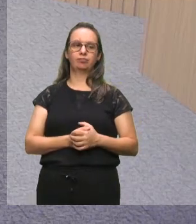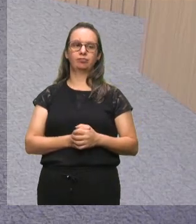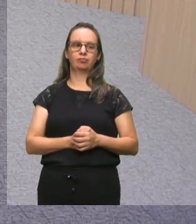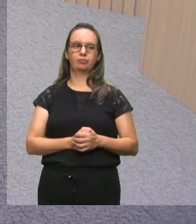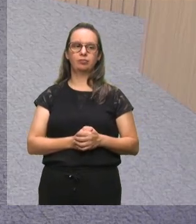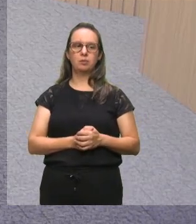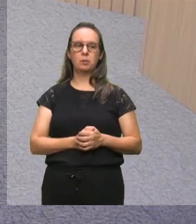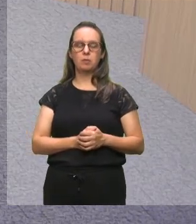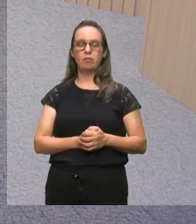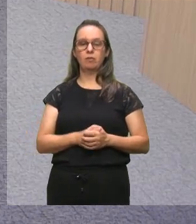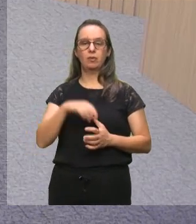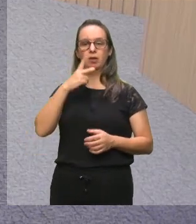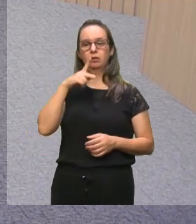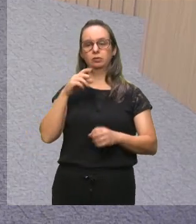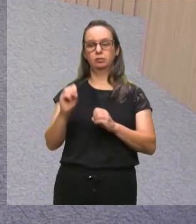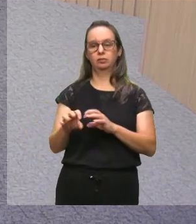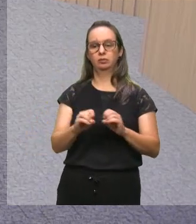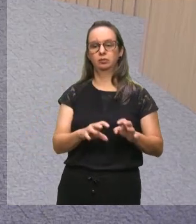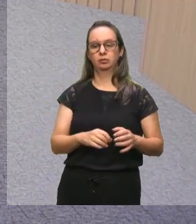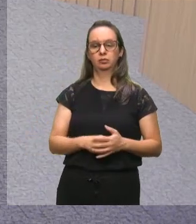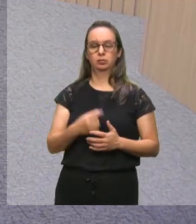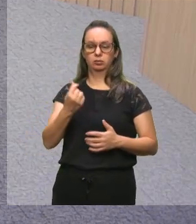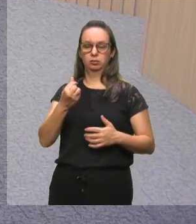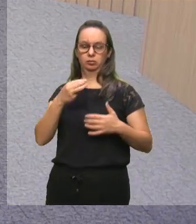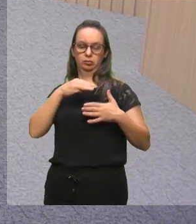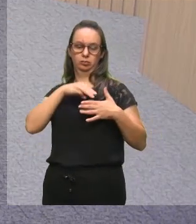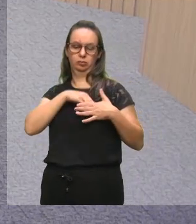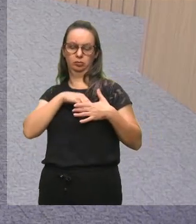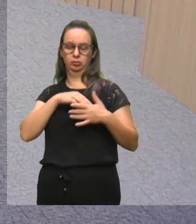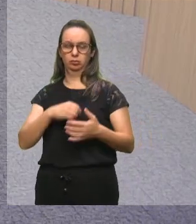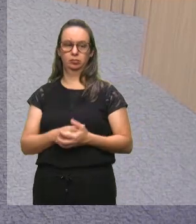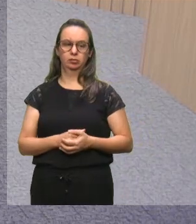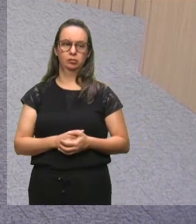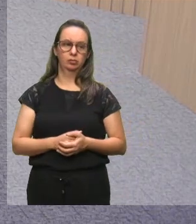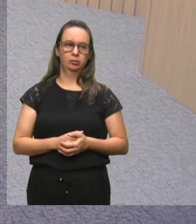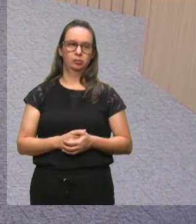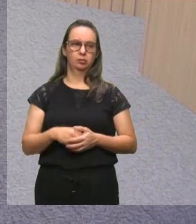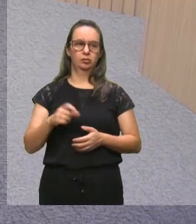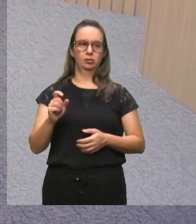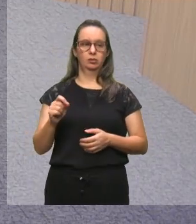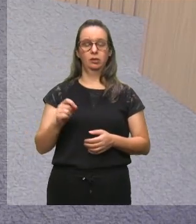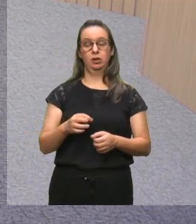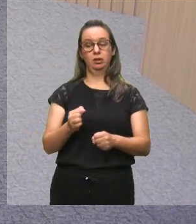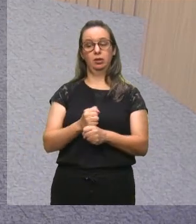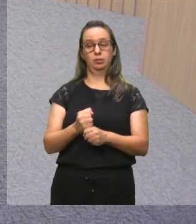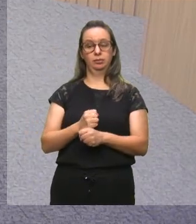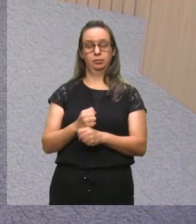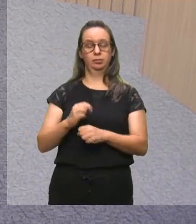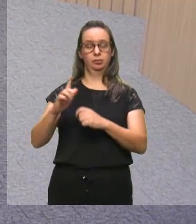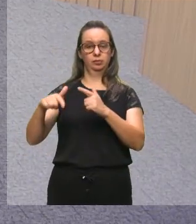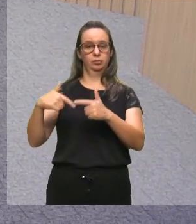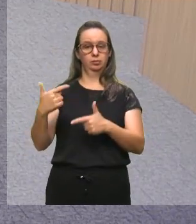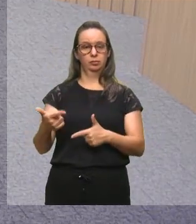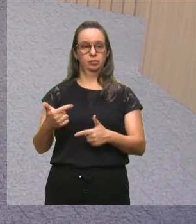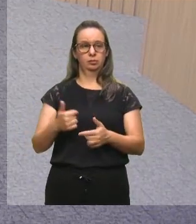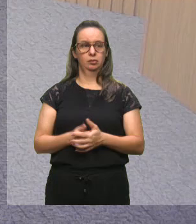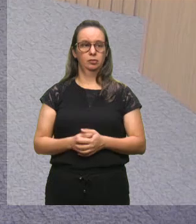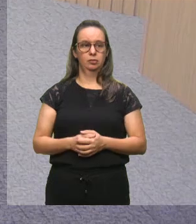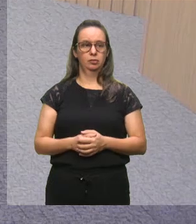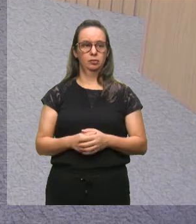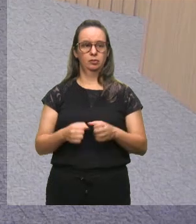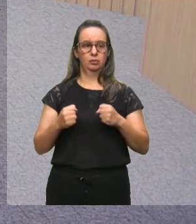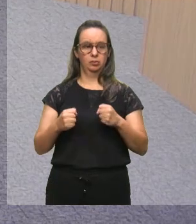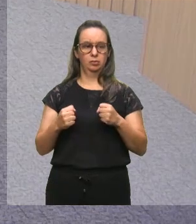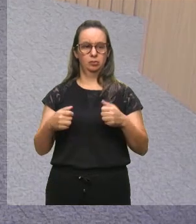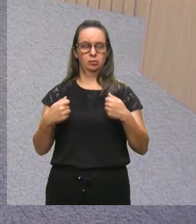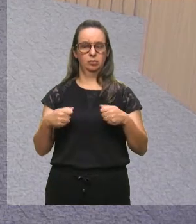Continuando no assunto da educação, sobre o piso, Felipe, a gente falou sobre a previsão orçamentária para o ano que vem, e o senhor disse que tem o aporte necessário